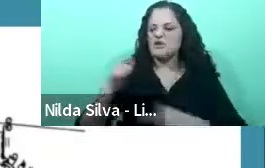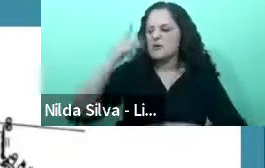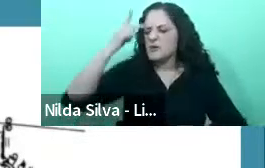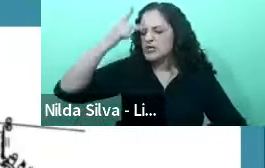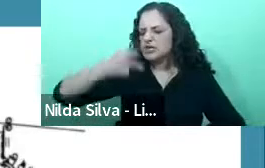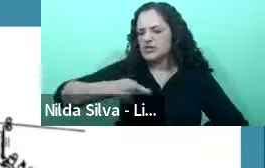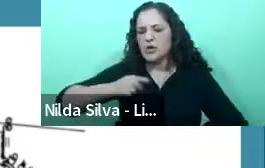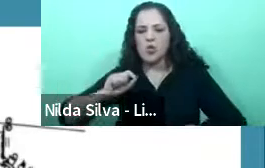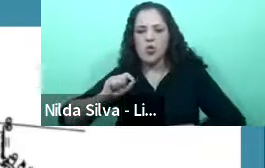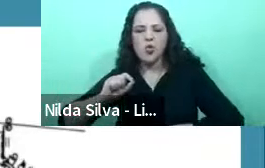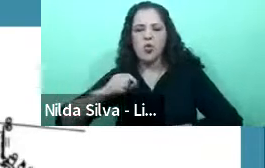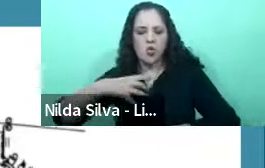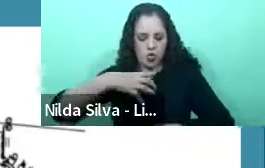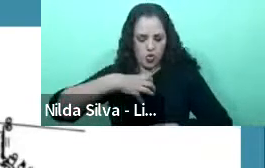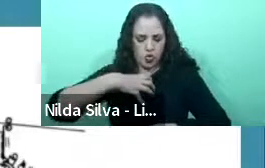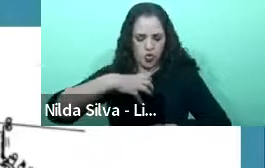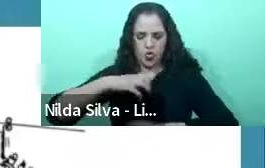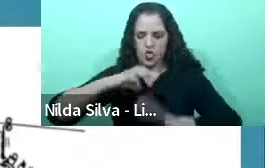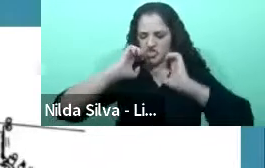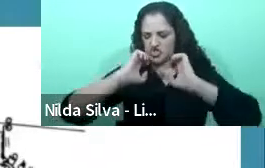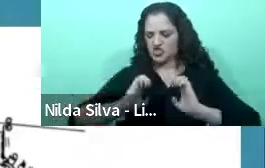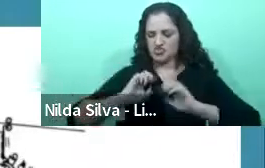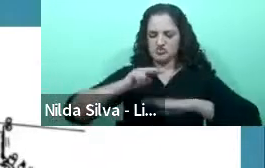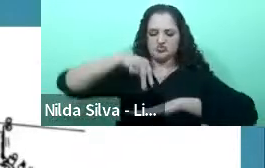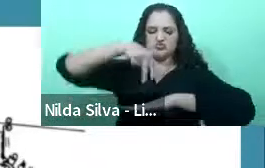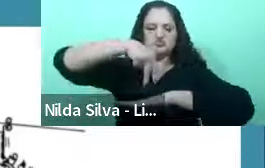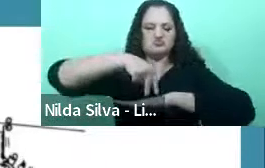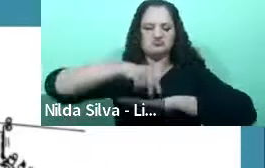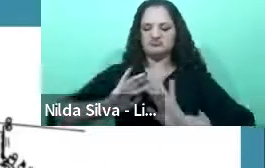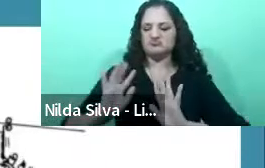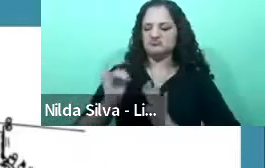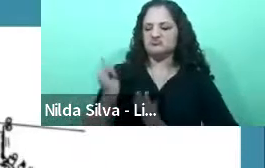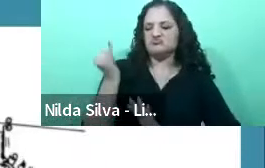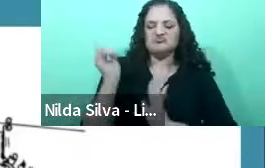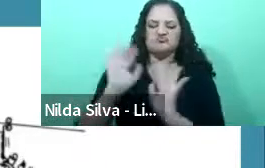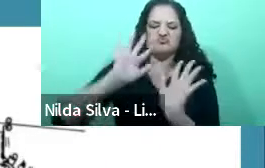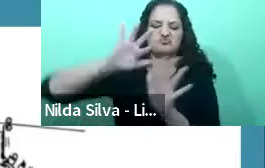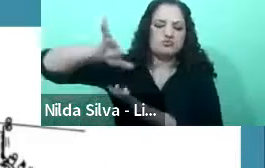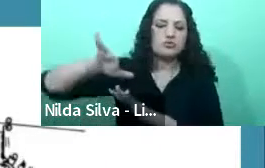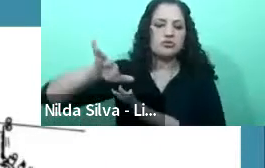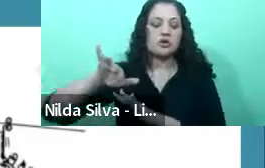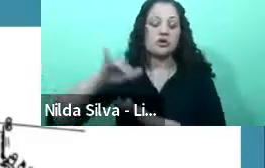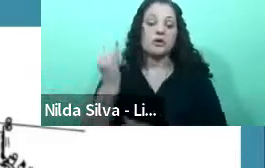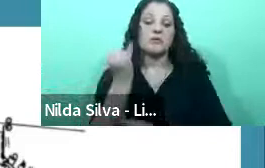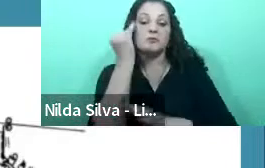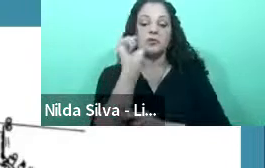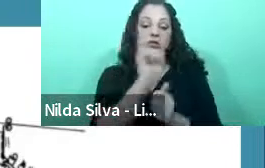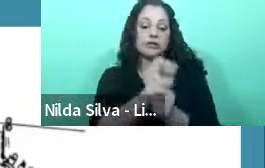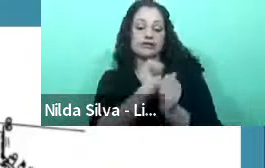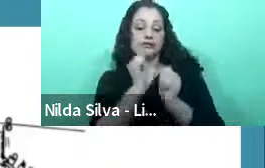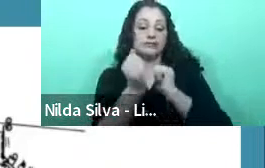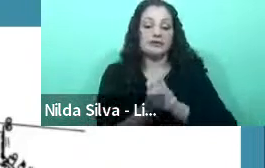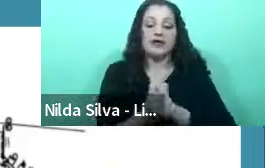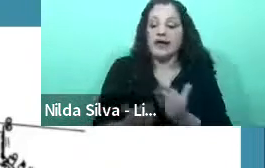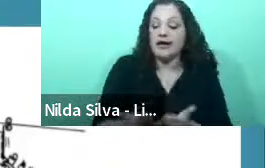personalidade, a ética, a postura. O que importa é adaptar esses sujeitos